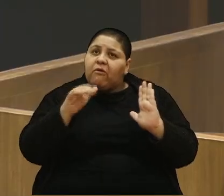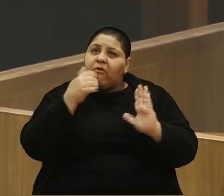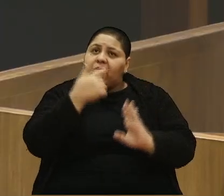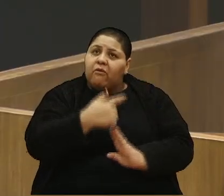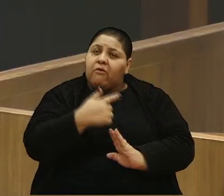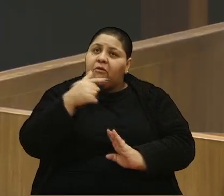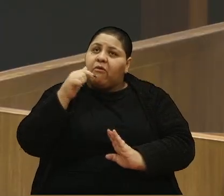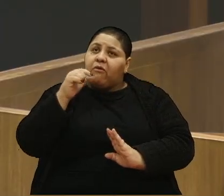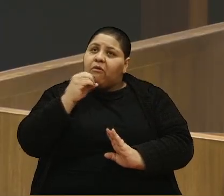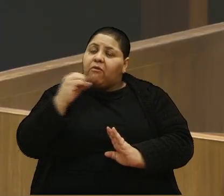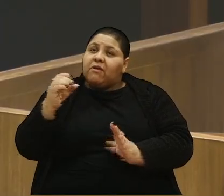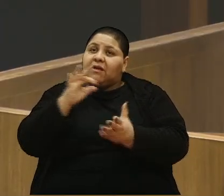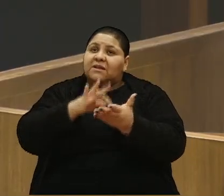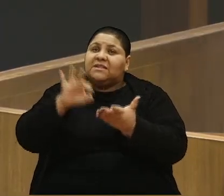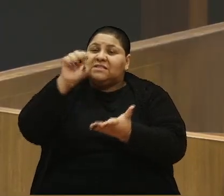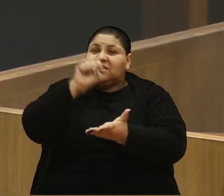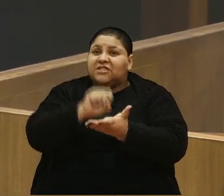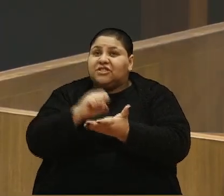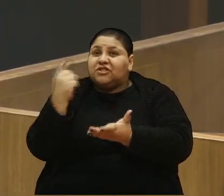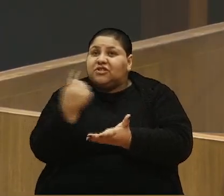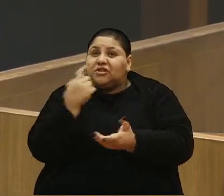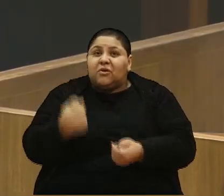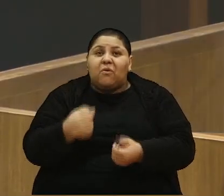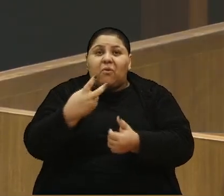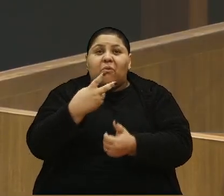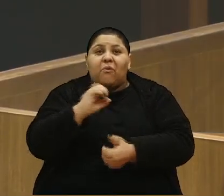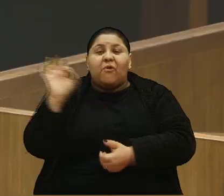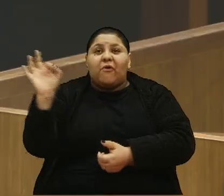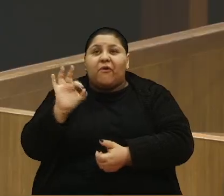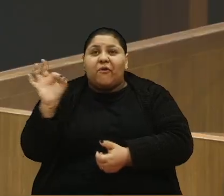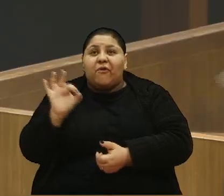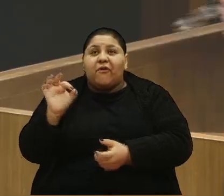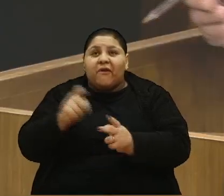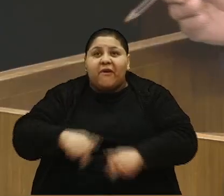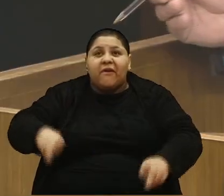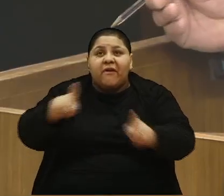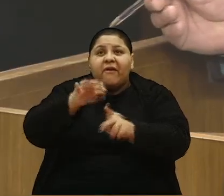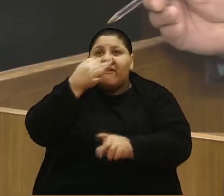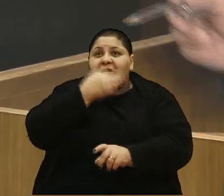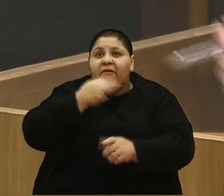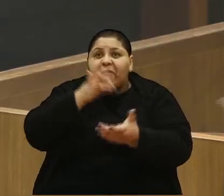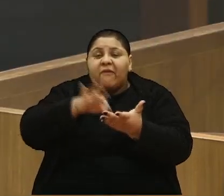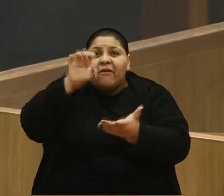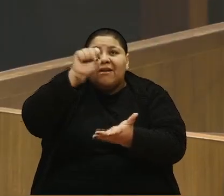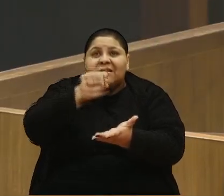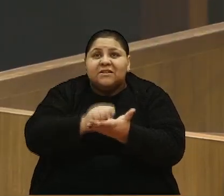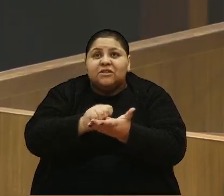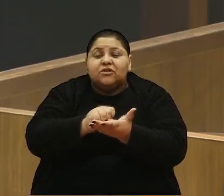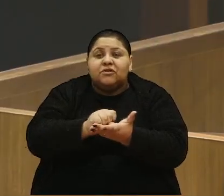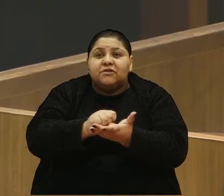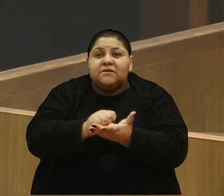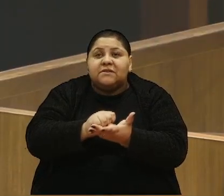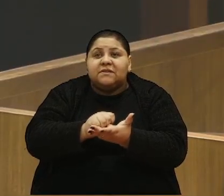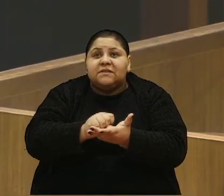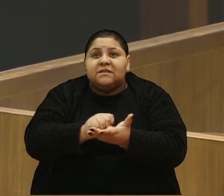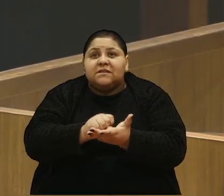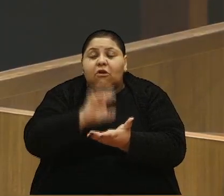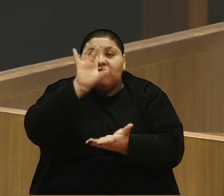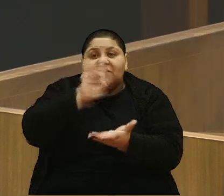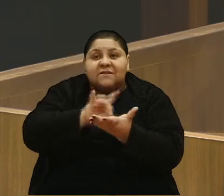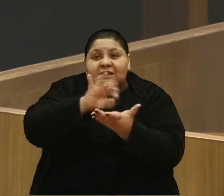84.700 inscritos no cadastro único. Quase 20% da população de Caxias do Sul está inscrita no cadastro único.